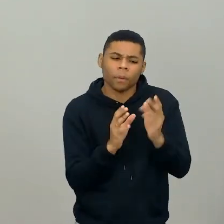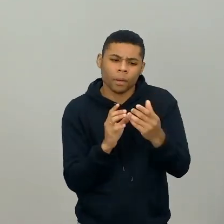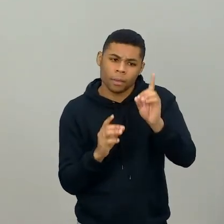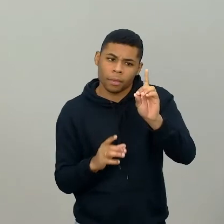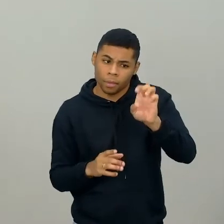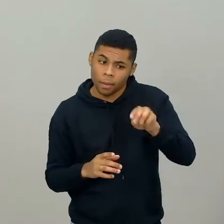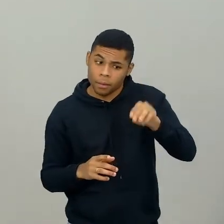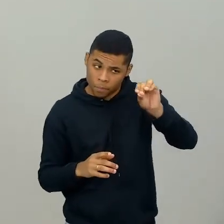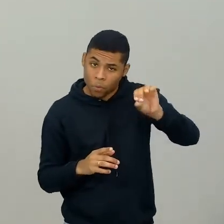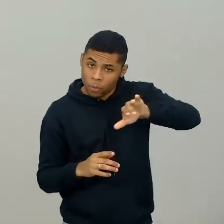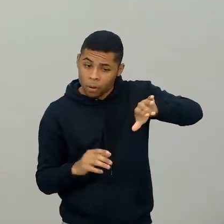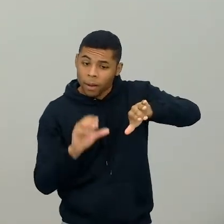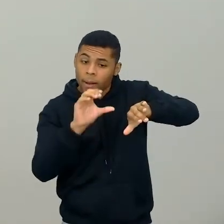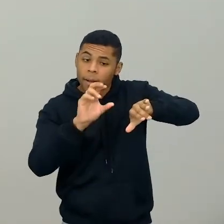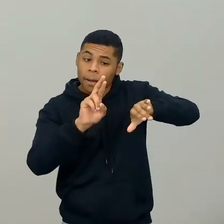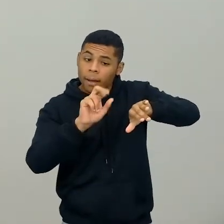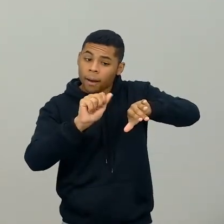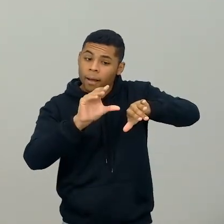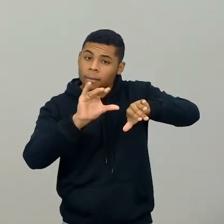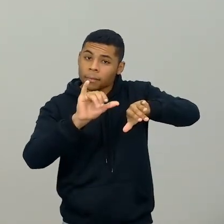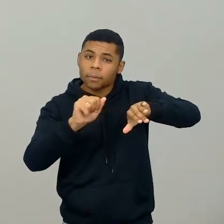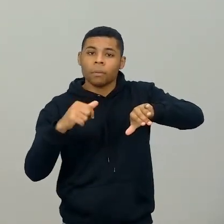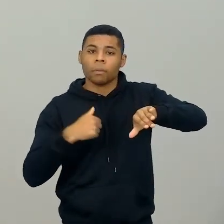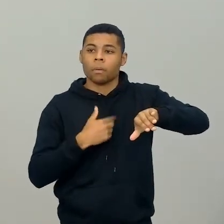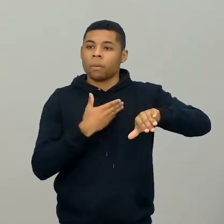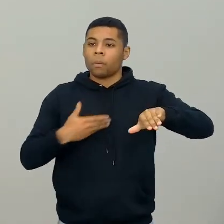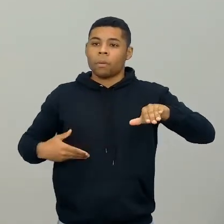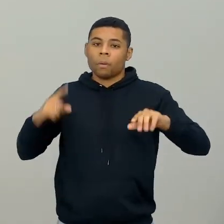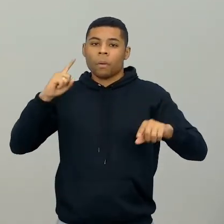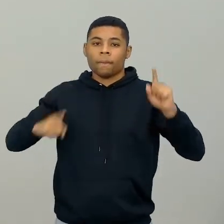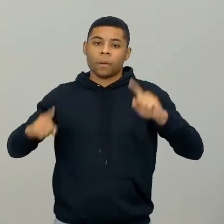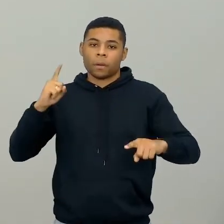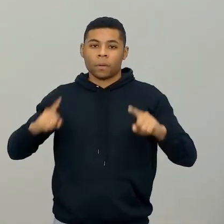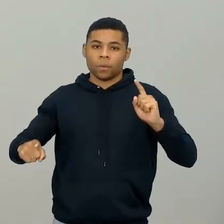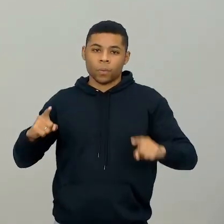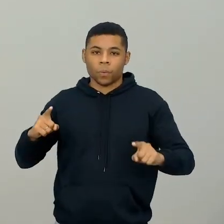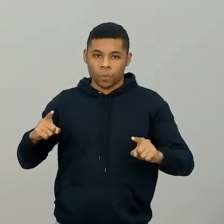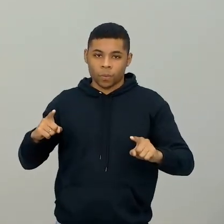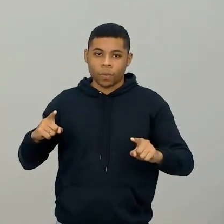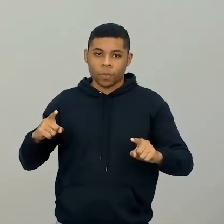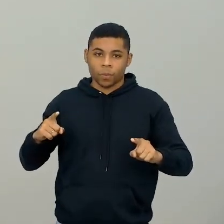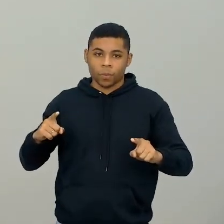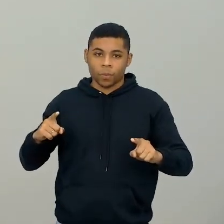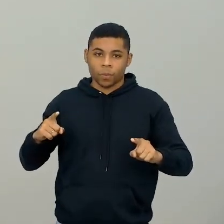palavra que traz na sua etimologia, que traz na história do próprio